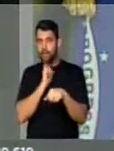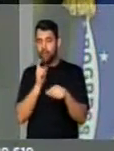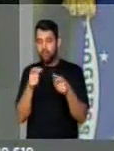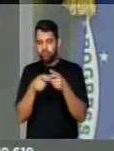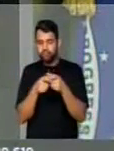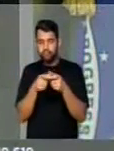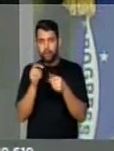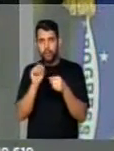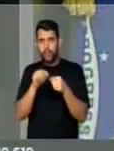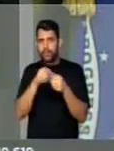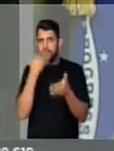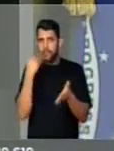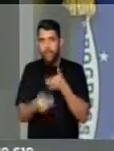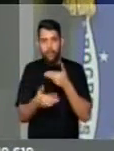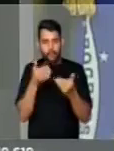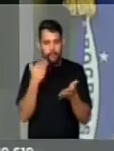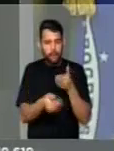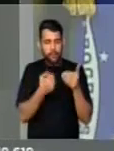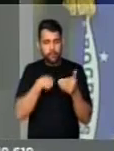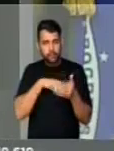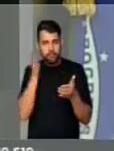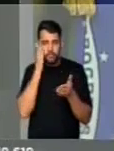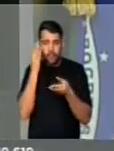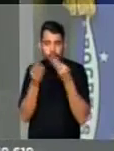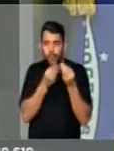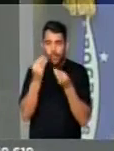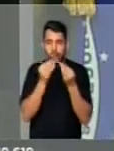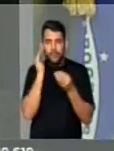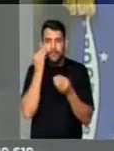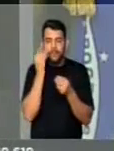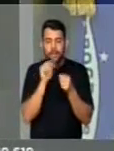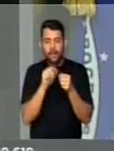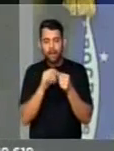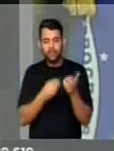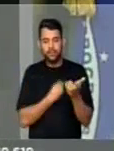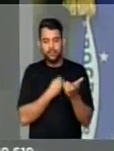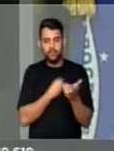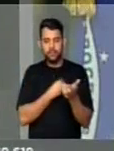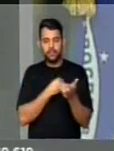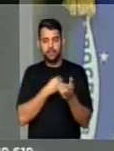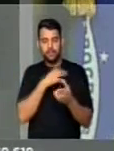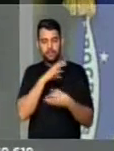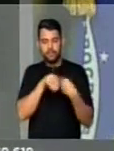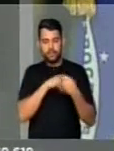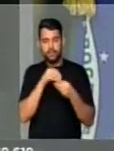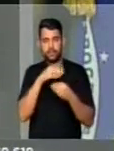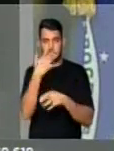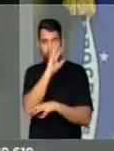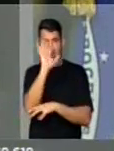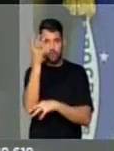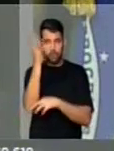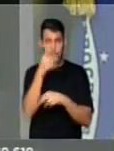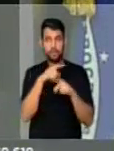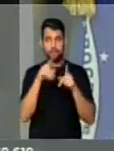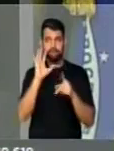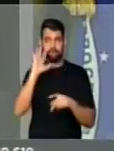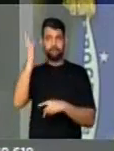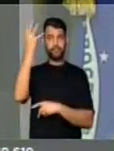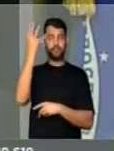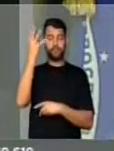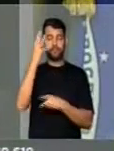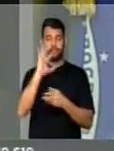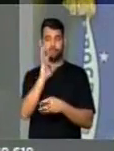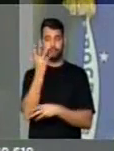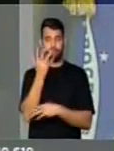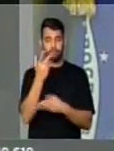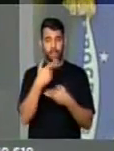prejuízos. Que nós todos saibamos compreender as razões e as reações da natureza. Mesmo com